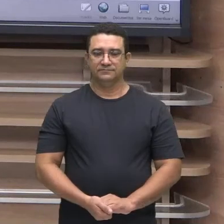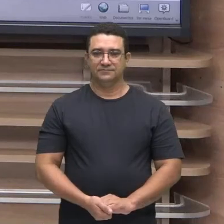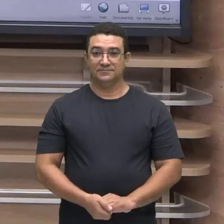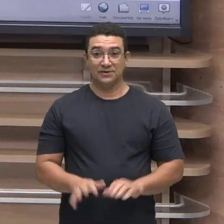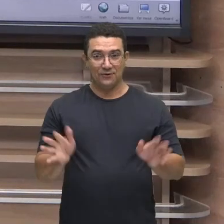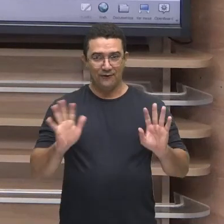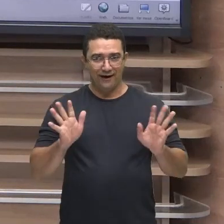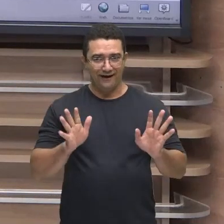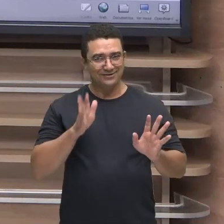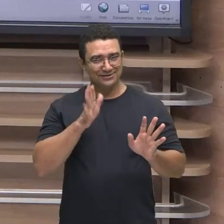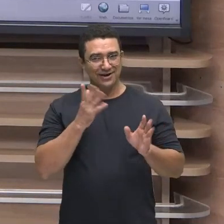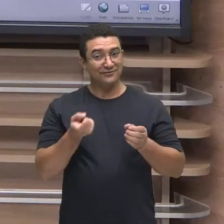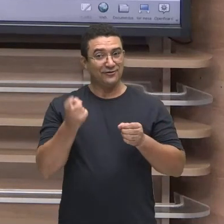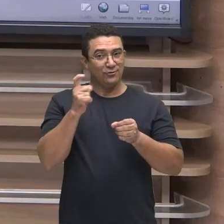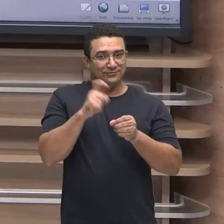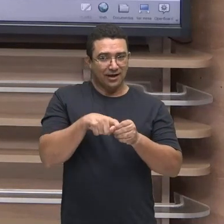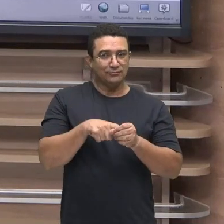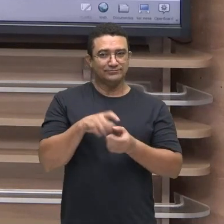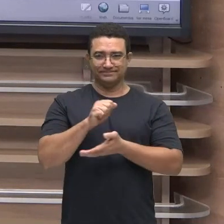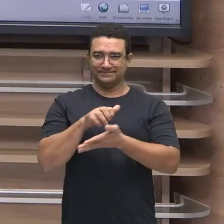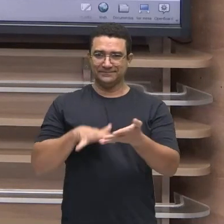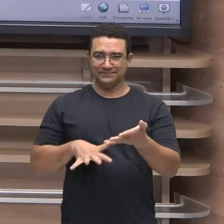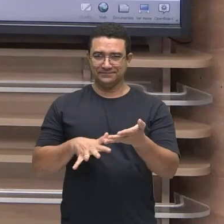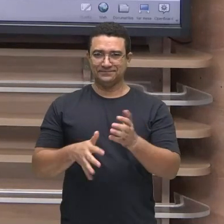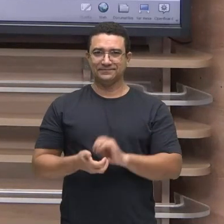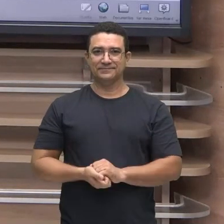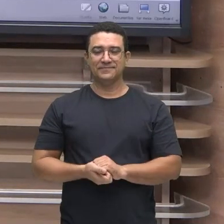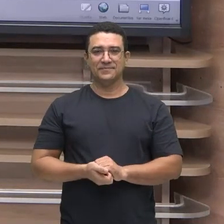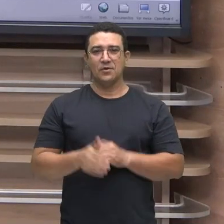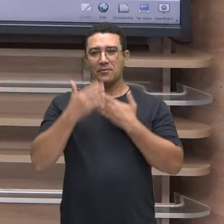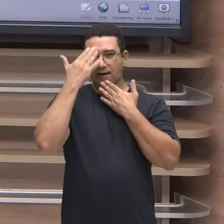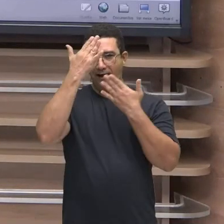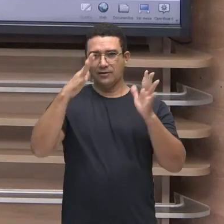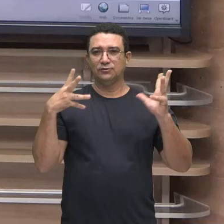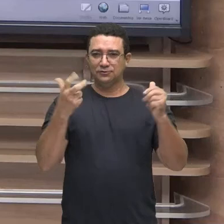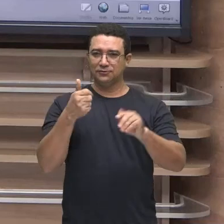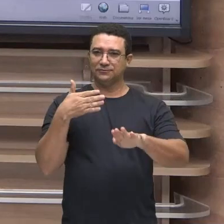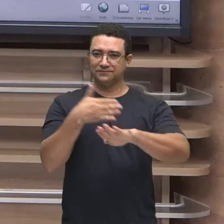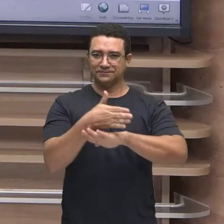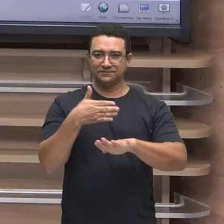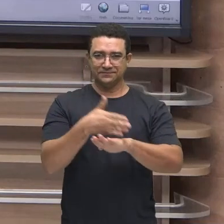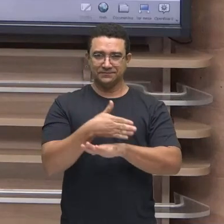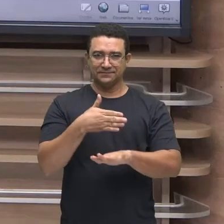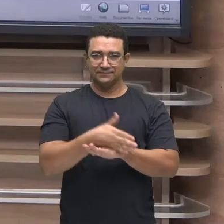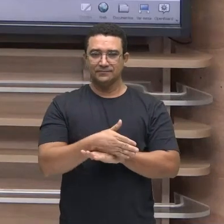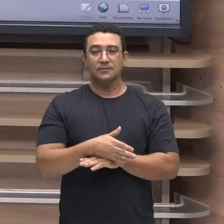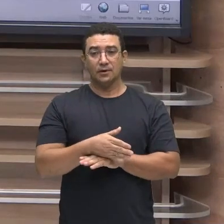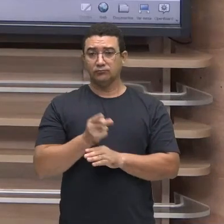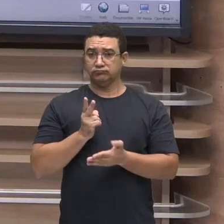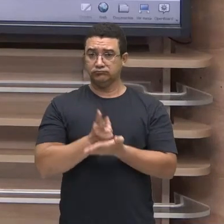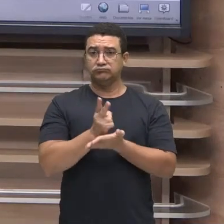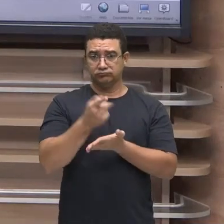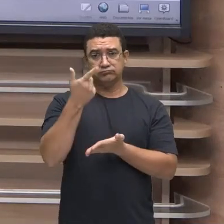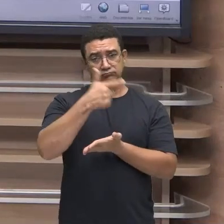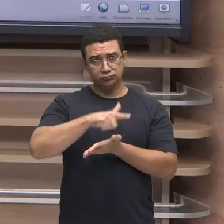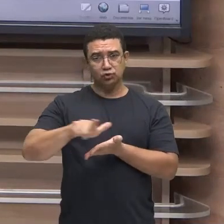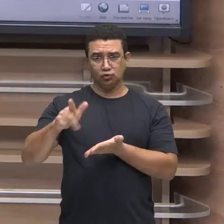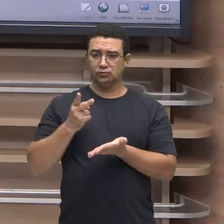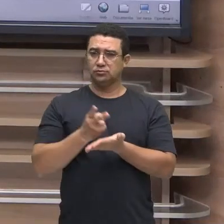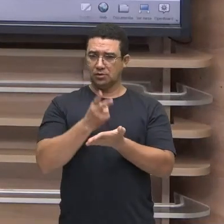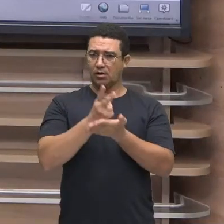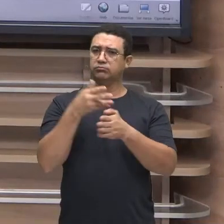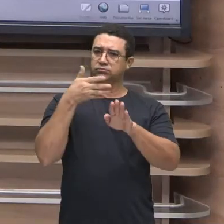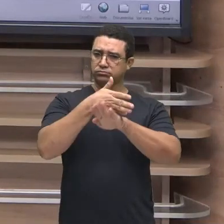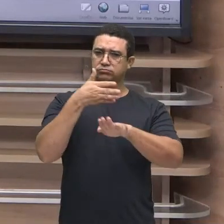Olá, voltamos com nossa interatividade. Obrigada aos que participaram. E continuem participando